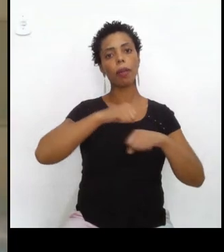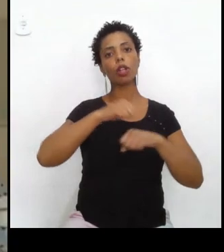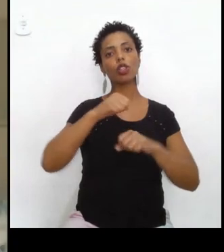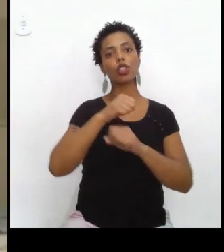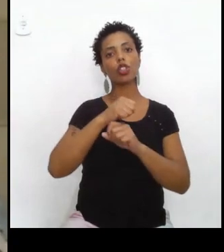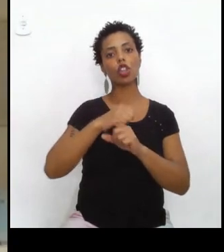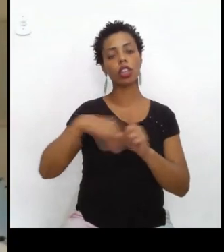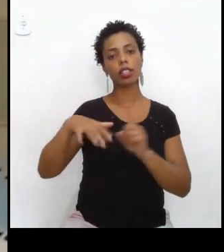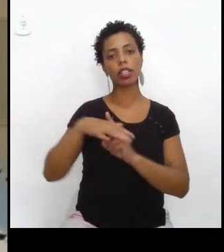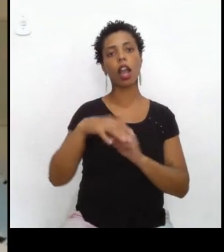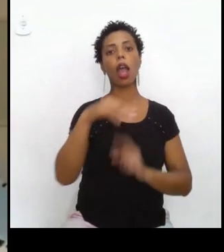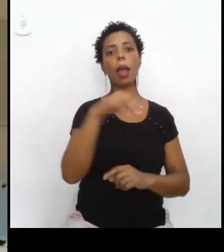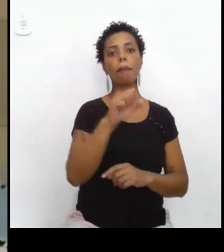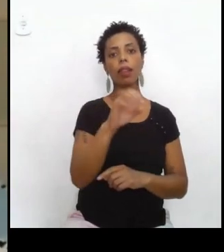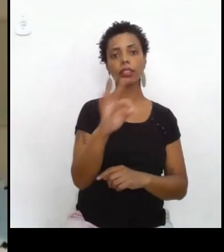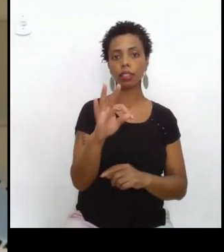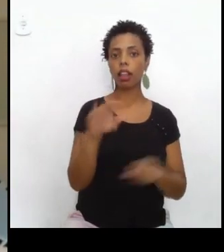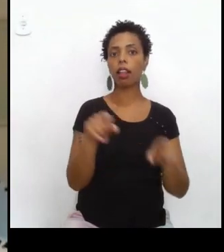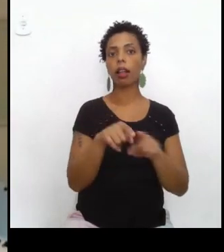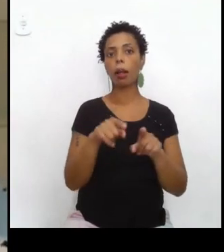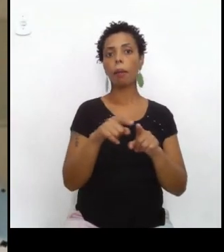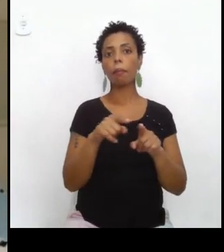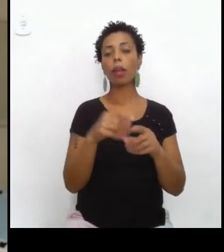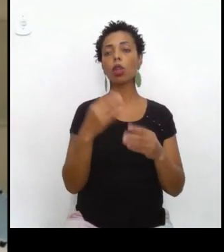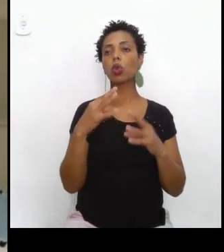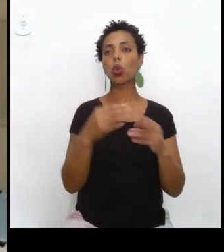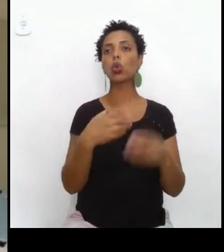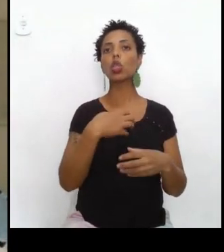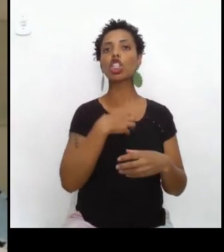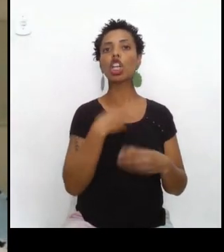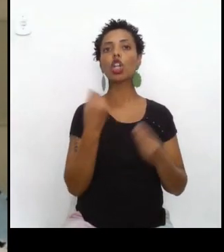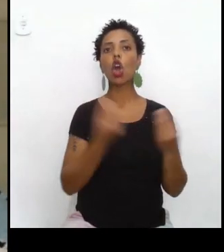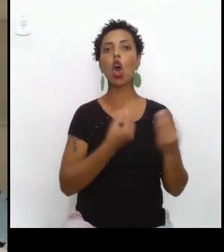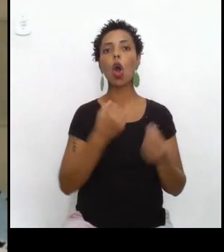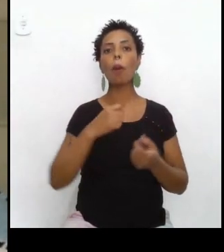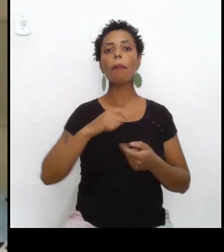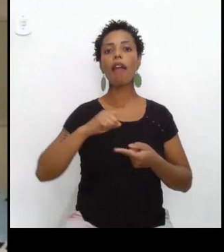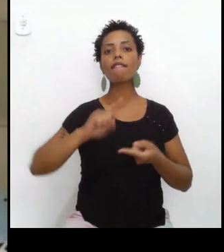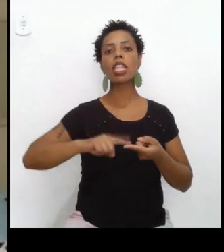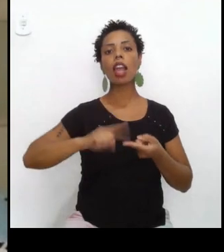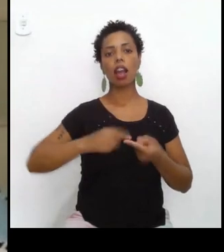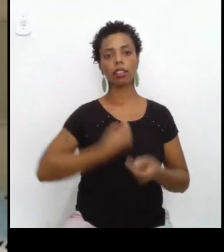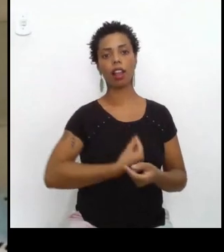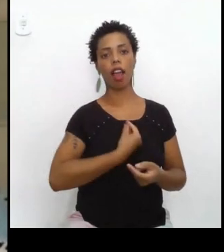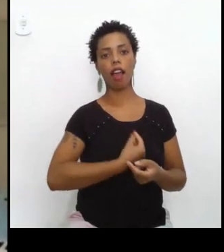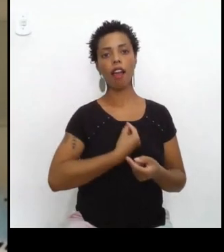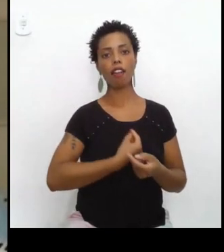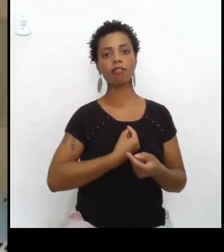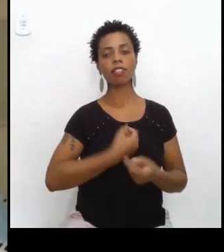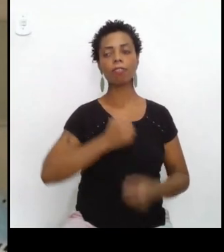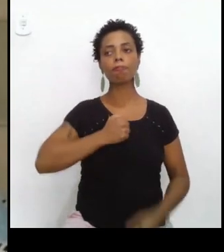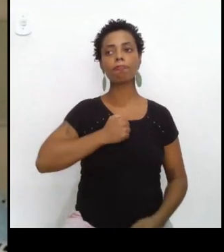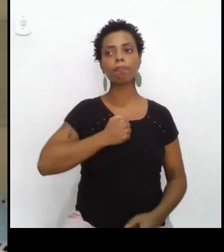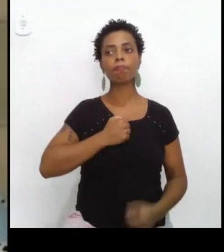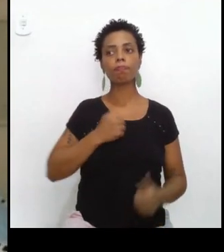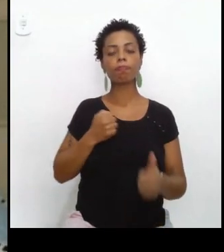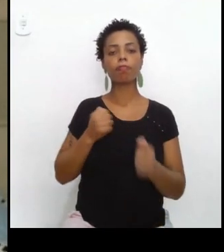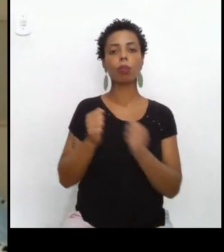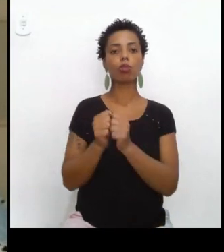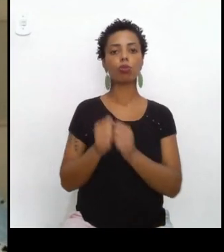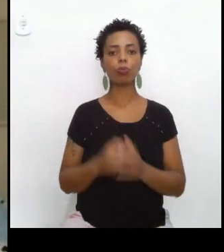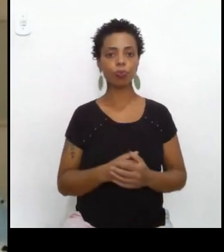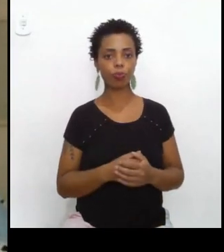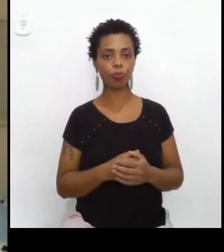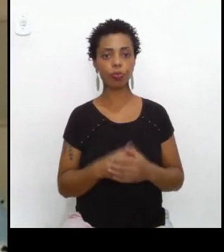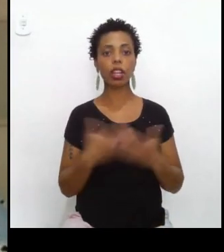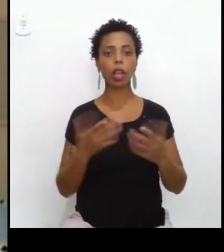salve para toda forma de Vingança da vida é essa preparando essa forma